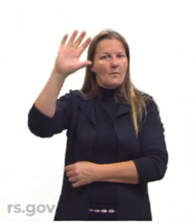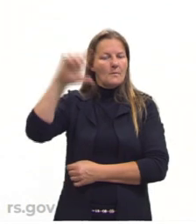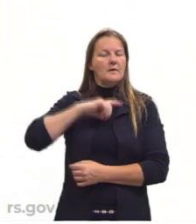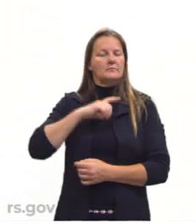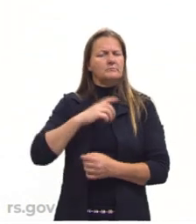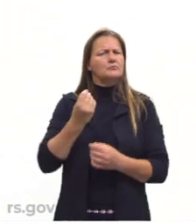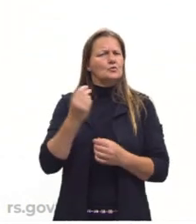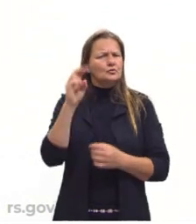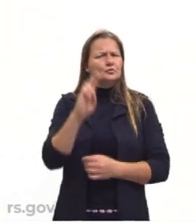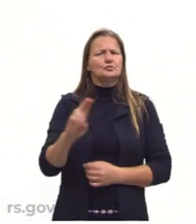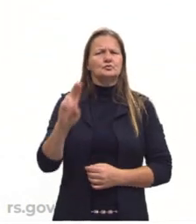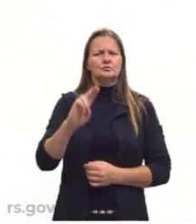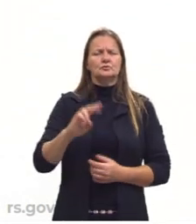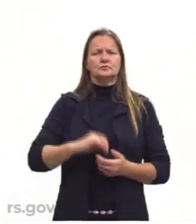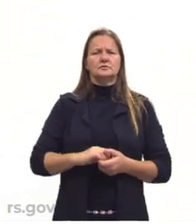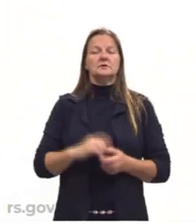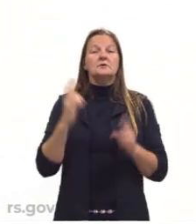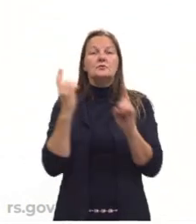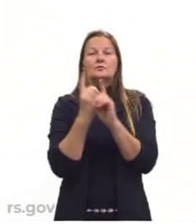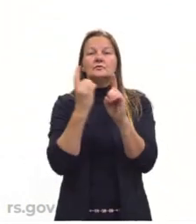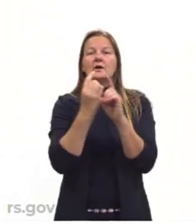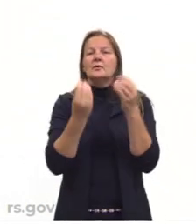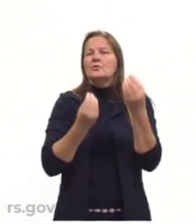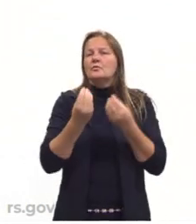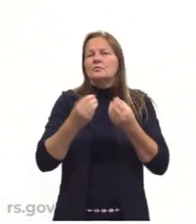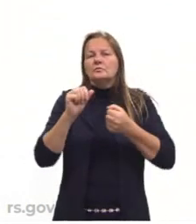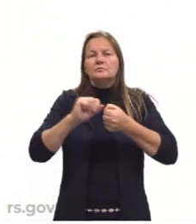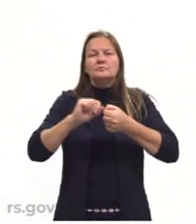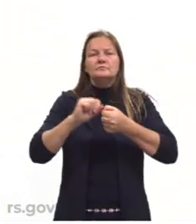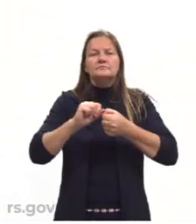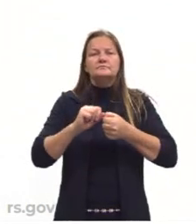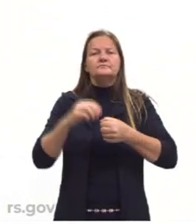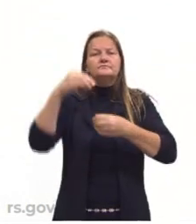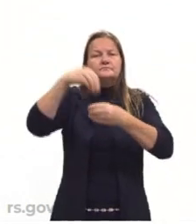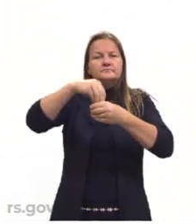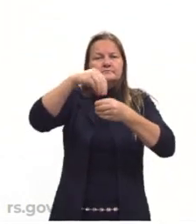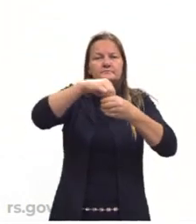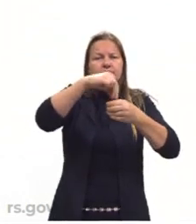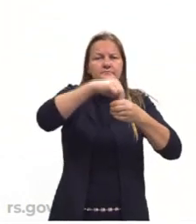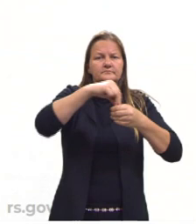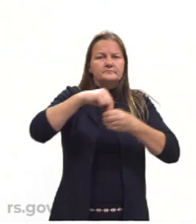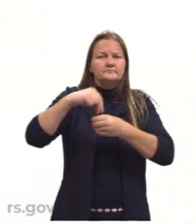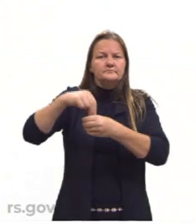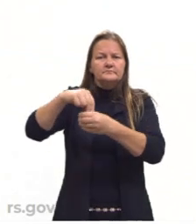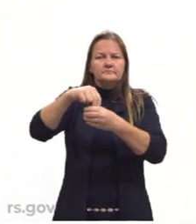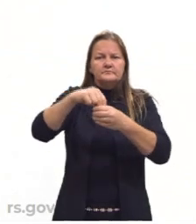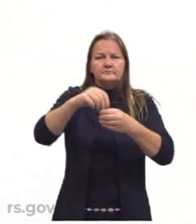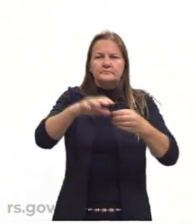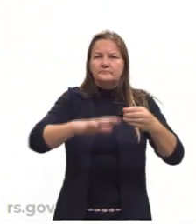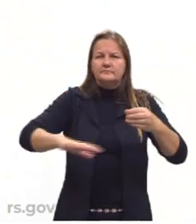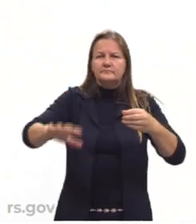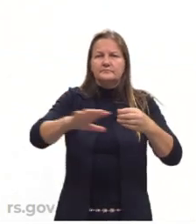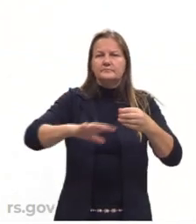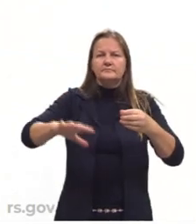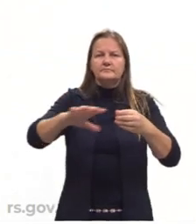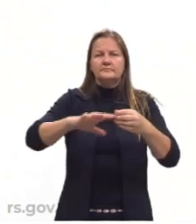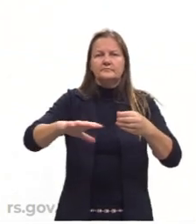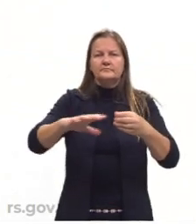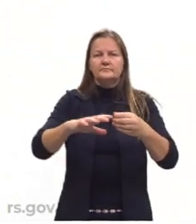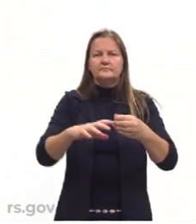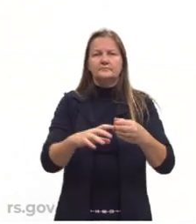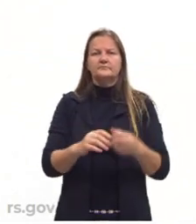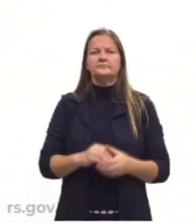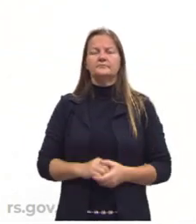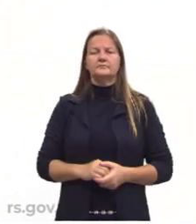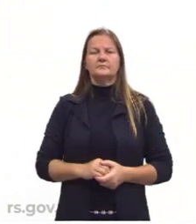então foi o sistema que eles encontraram de plantar nas suas da Metrópole né